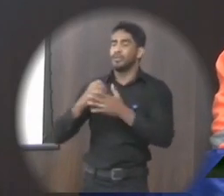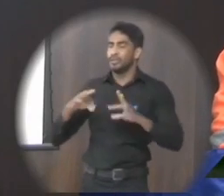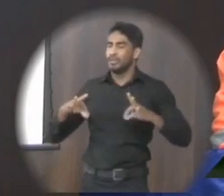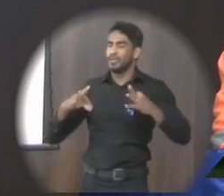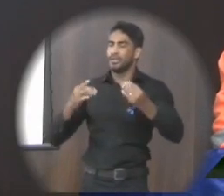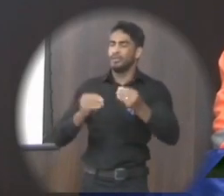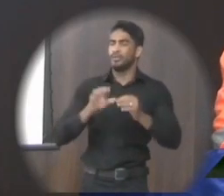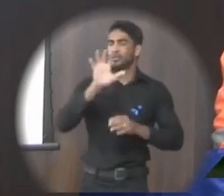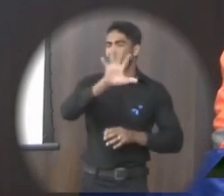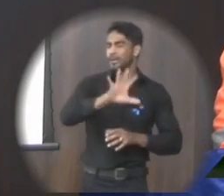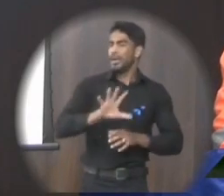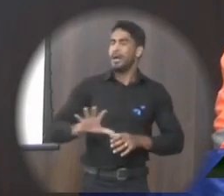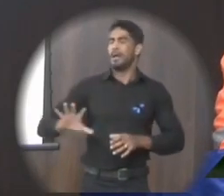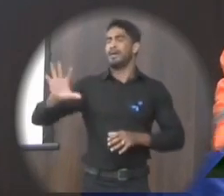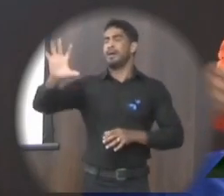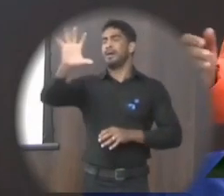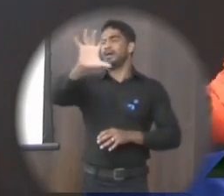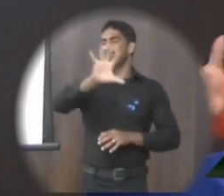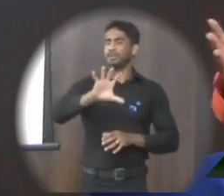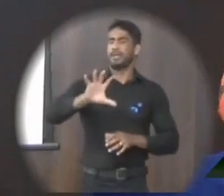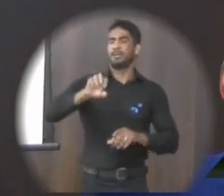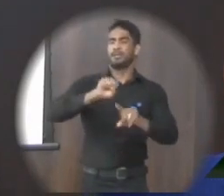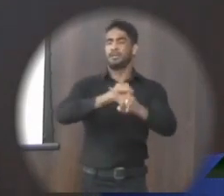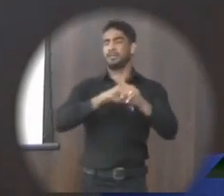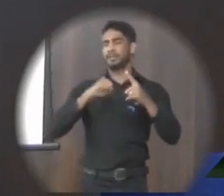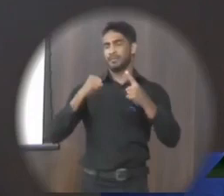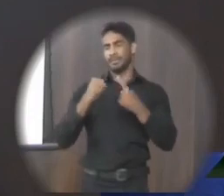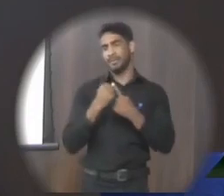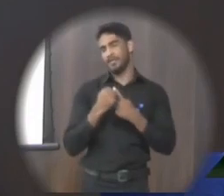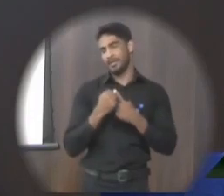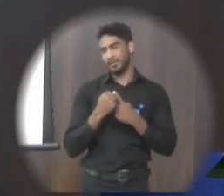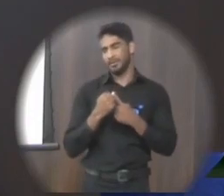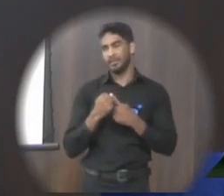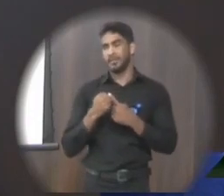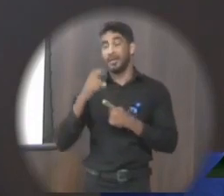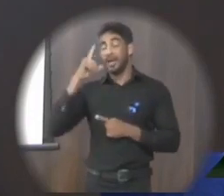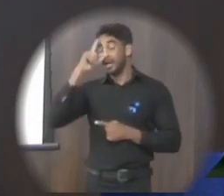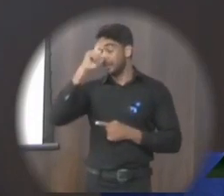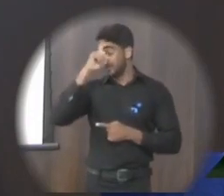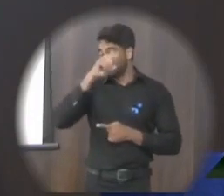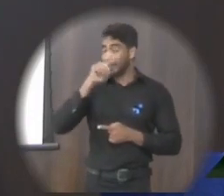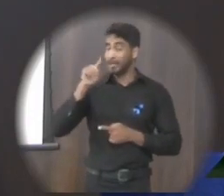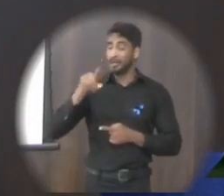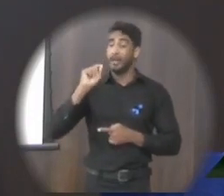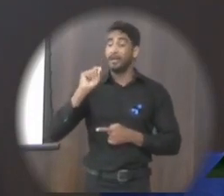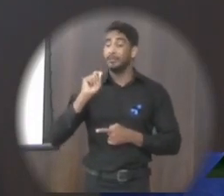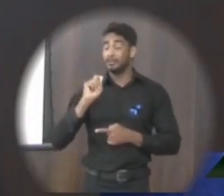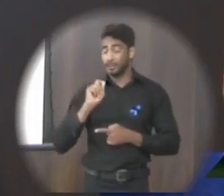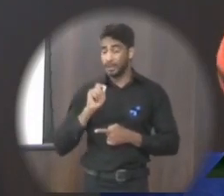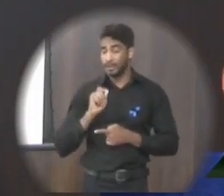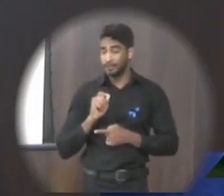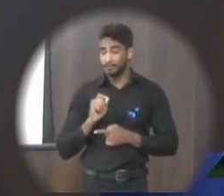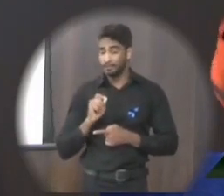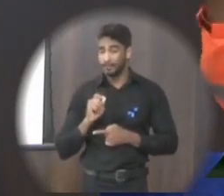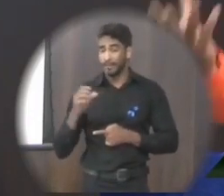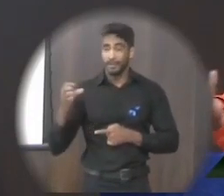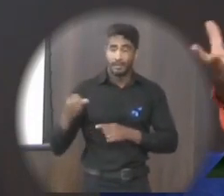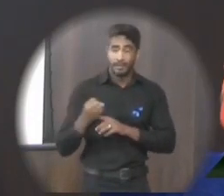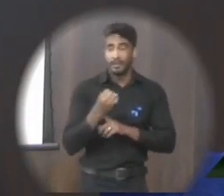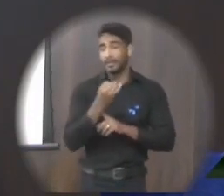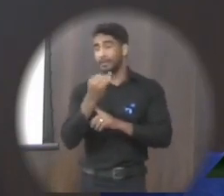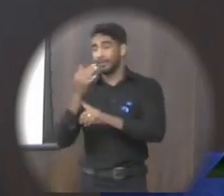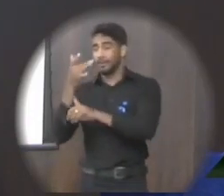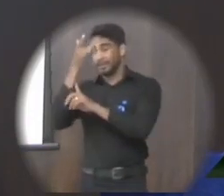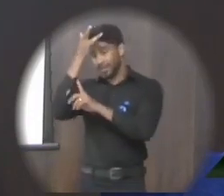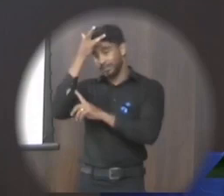as escalas da sociedade. Contudo, a única dificuldade nossa realmente é a quantidade